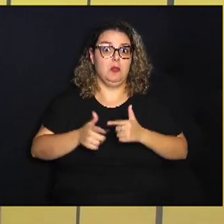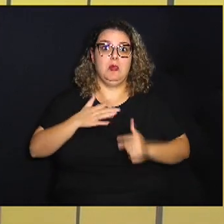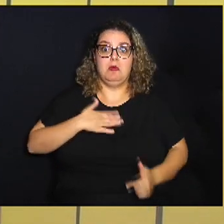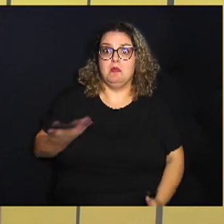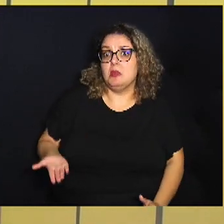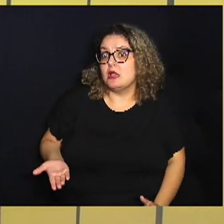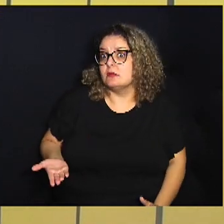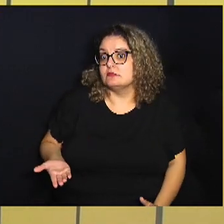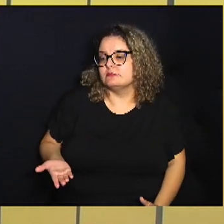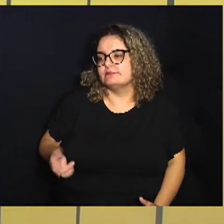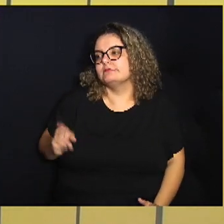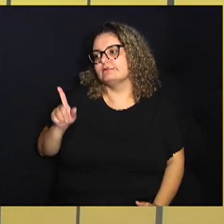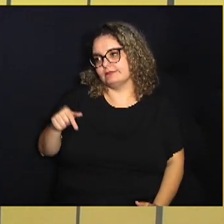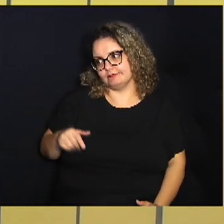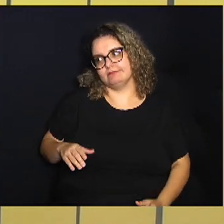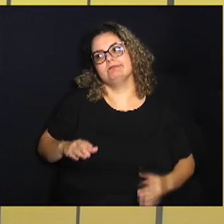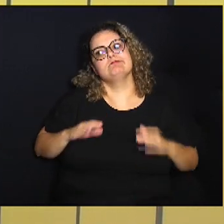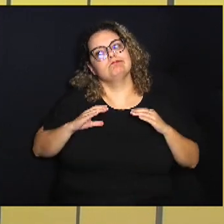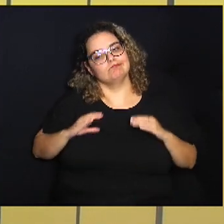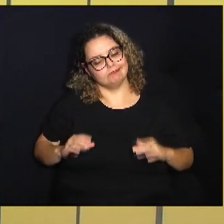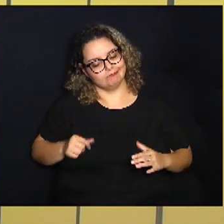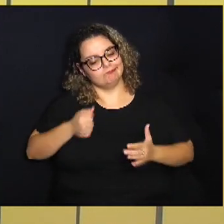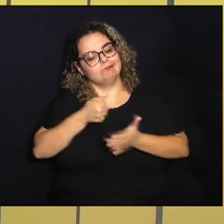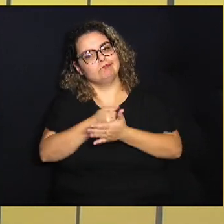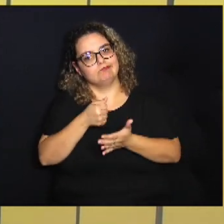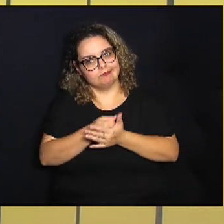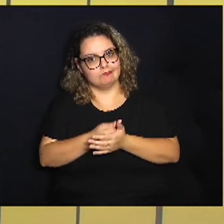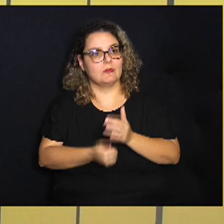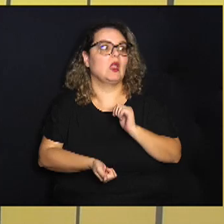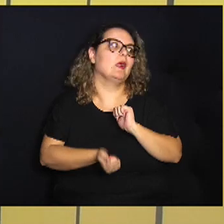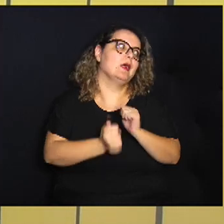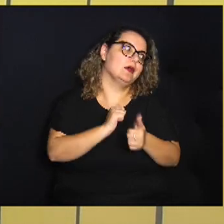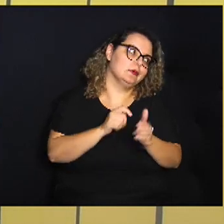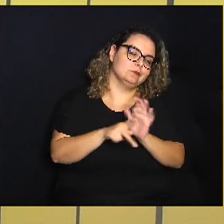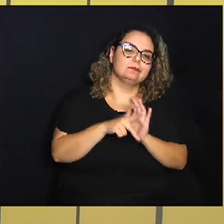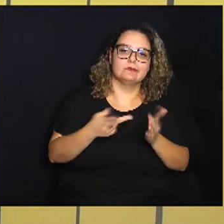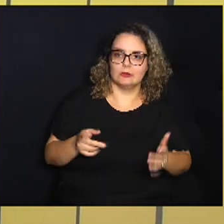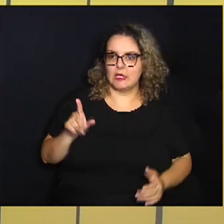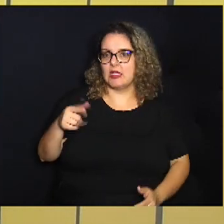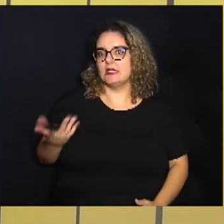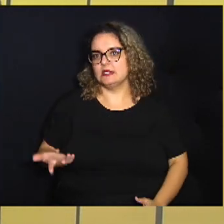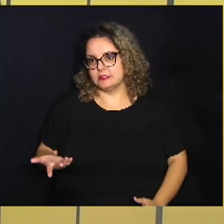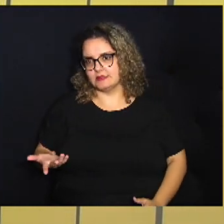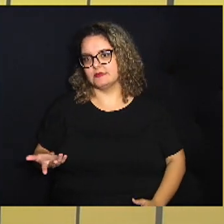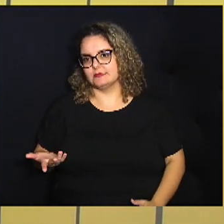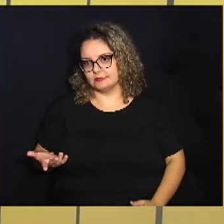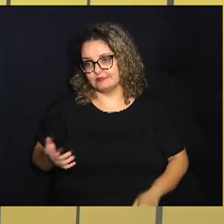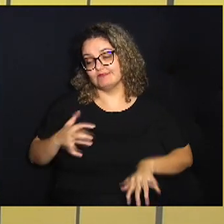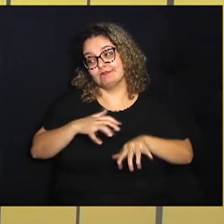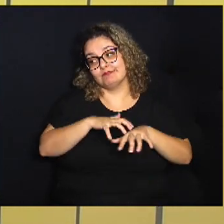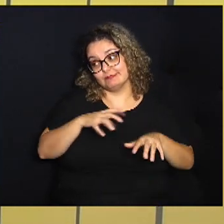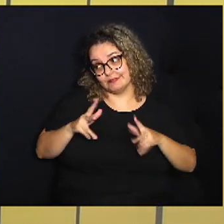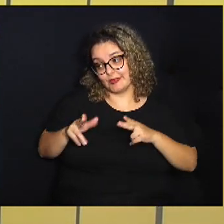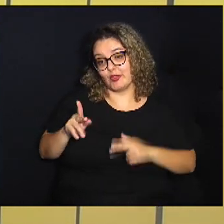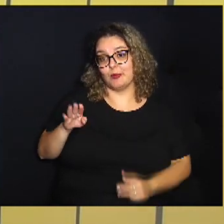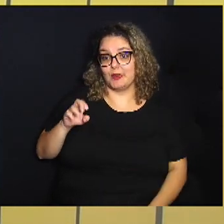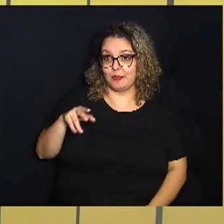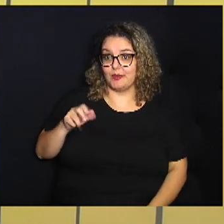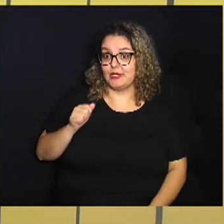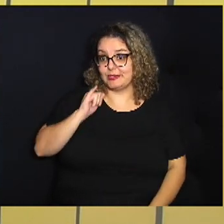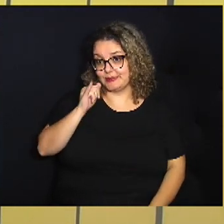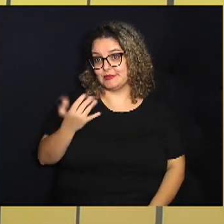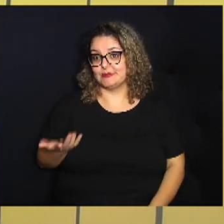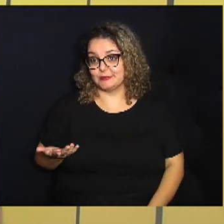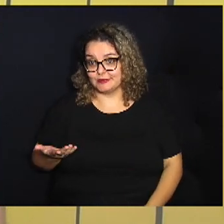Então, assim, tem a questão de disciplina também. É do atleta daí. É do atleta, mas tem essa questão de a distância, como a Bruna disse. Às vezes o atleta...